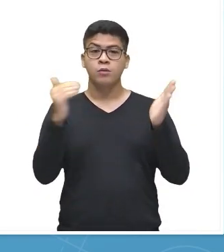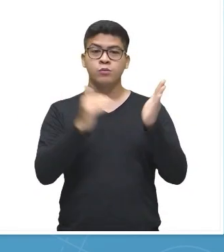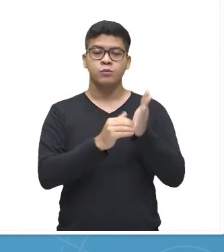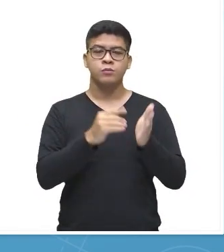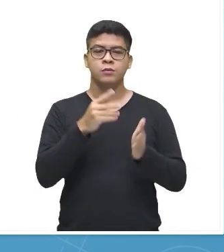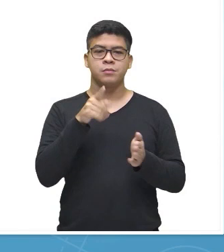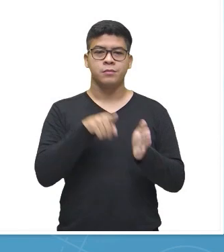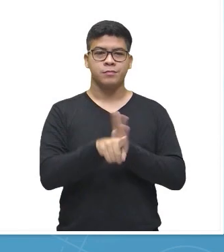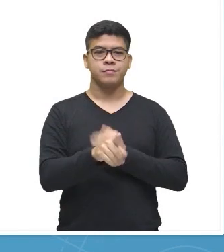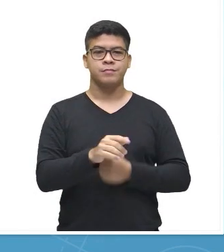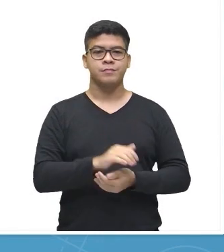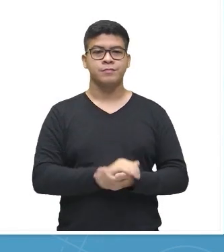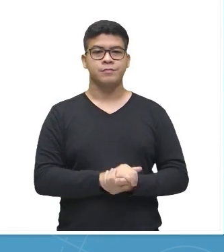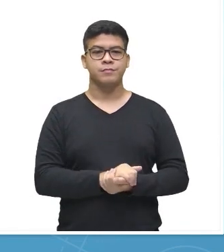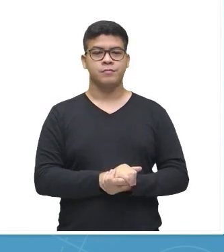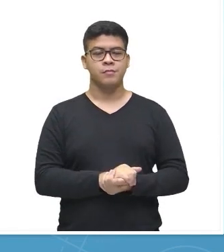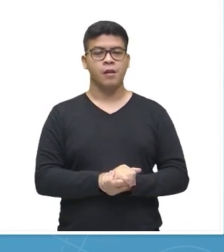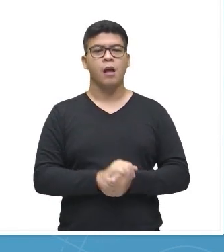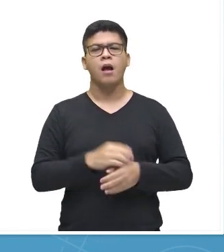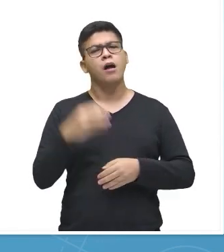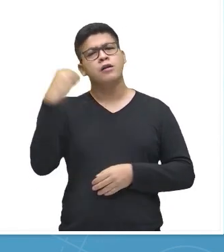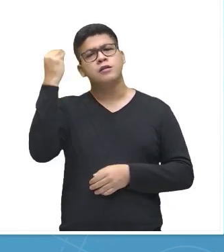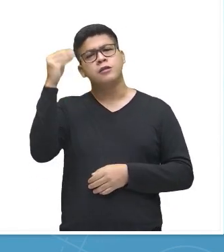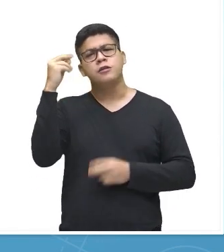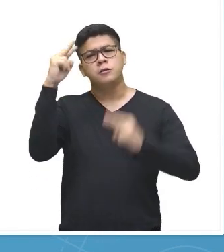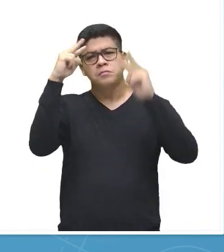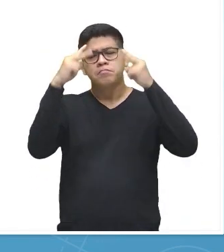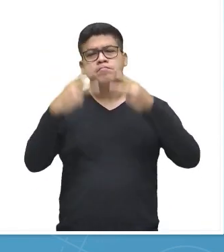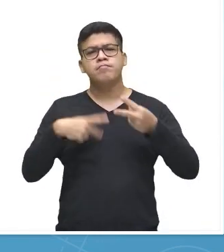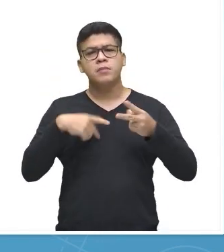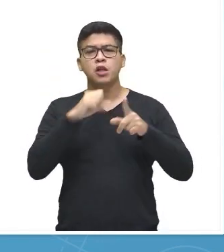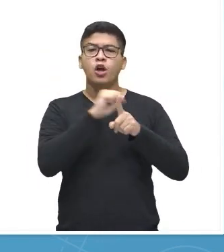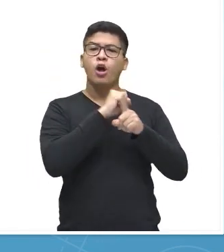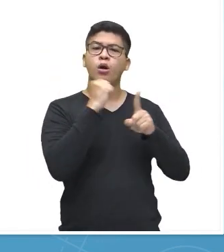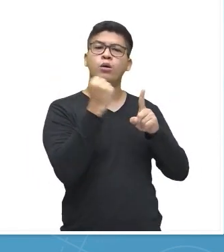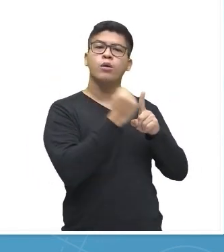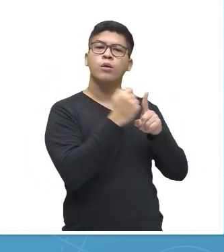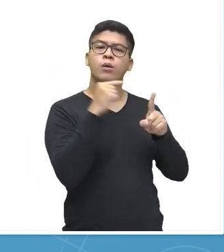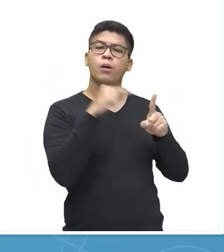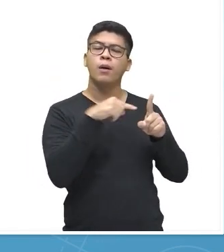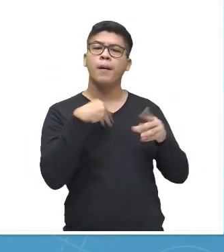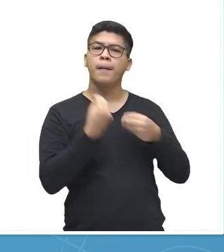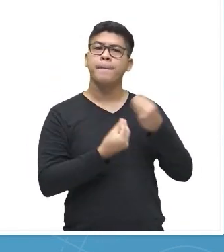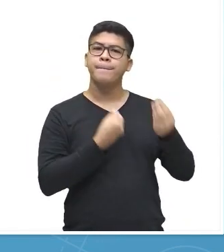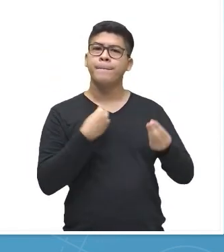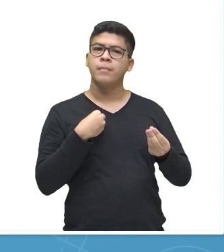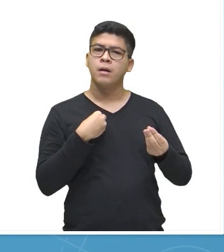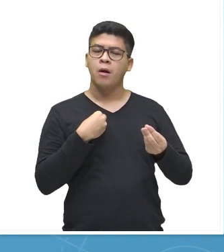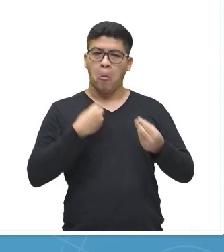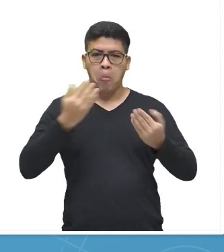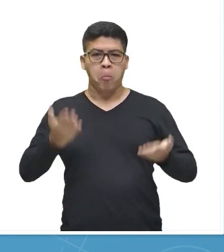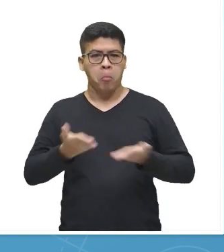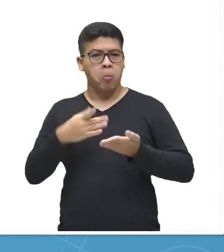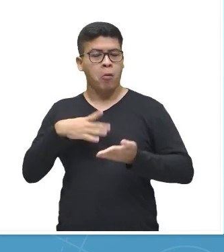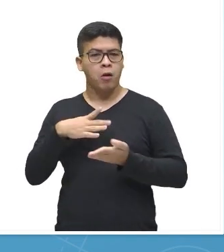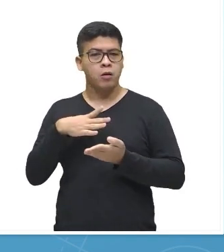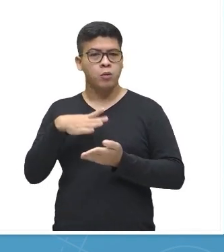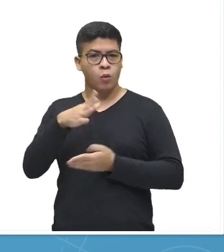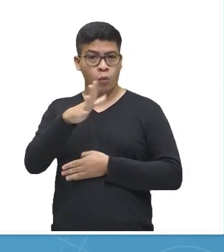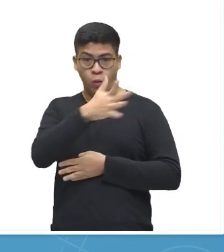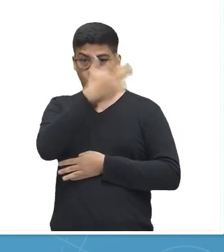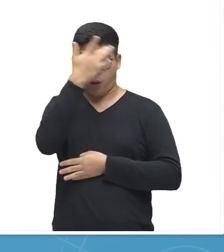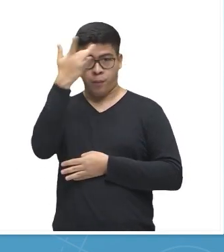4. Na experiência humana, a sociabilidade é a propensão do homem para